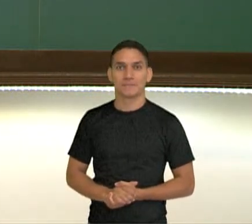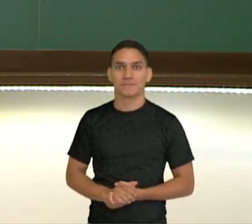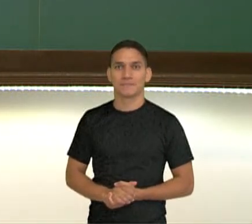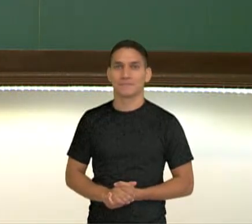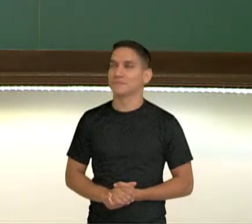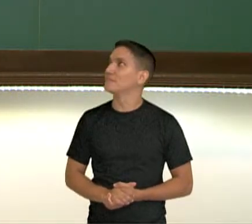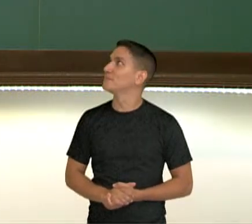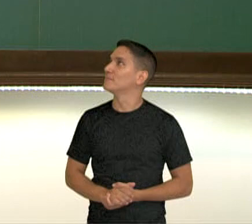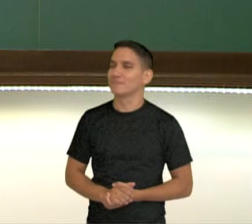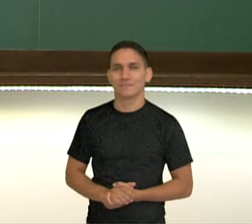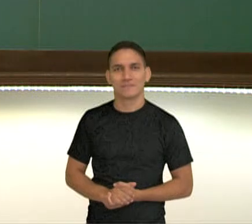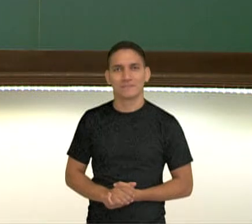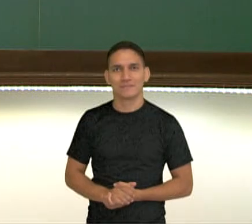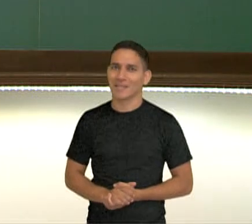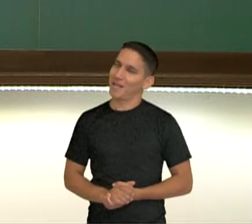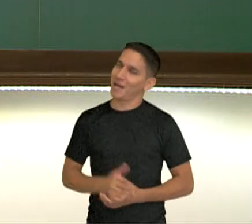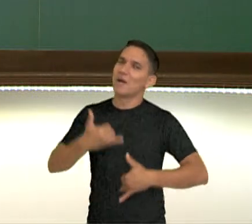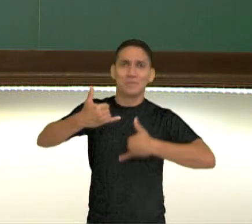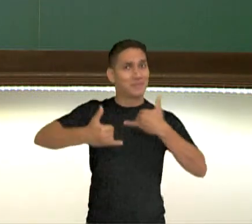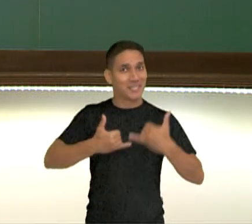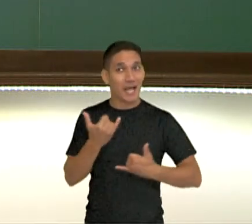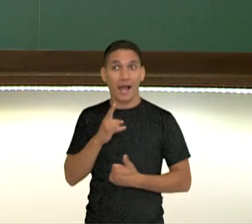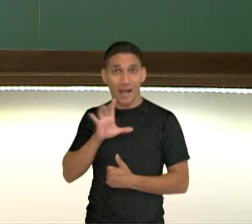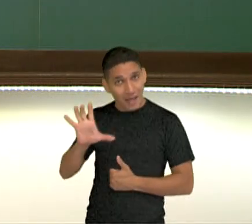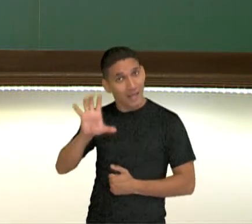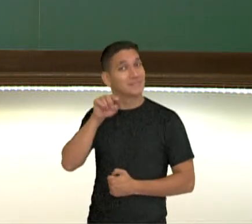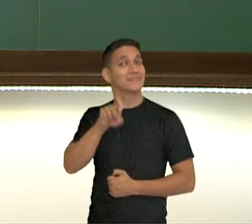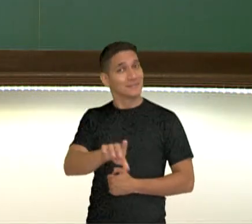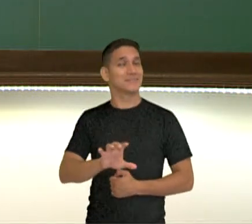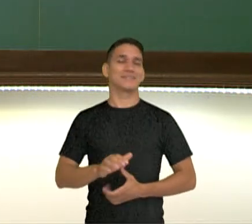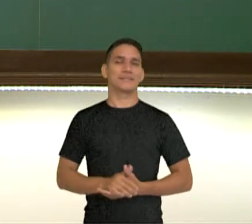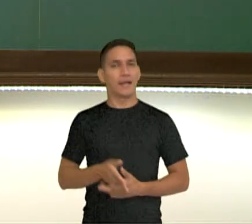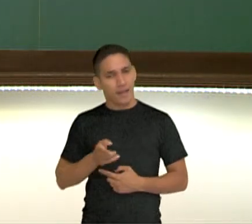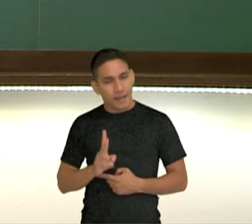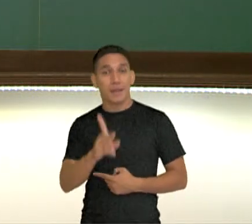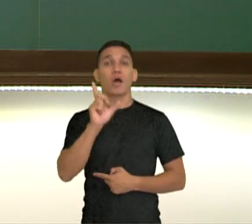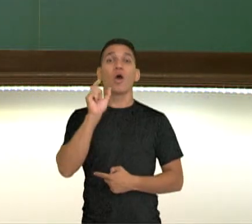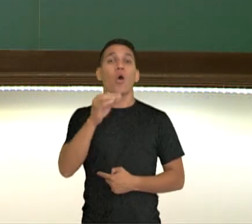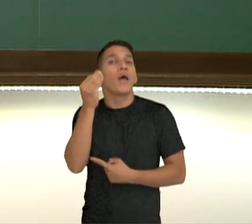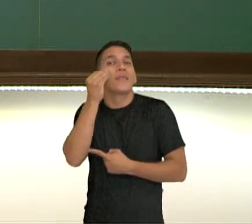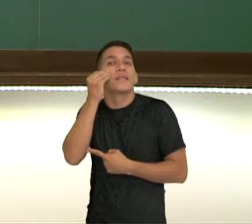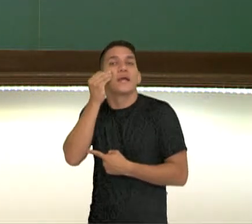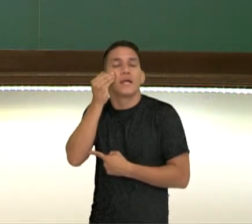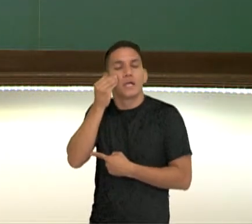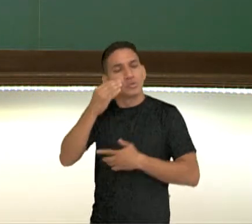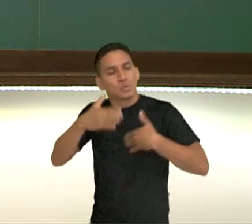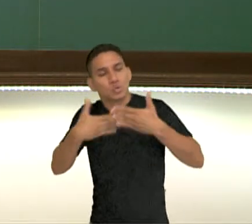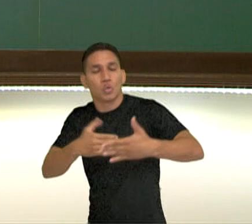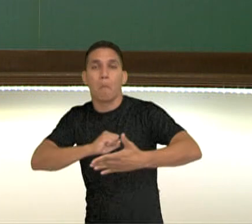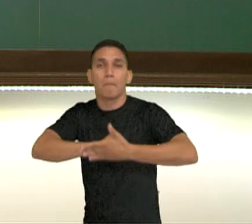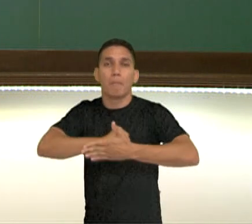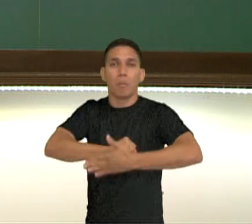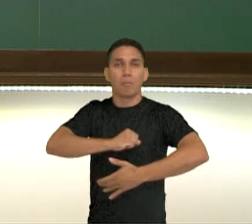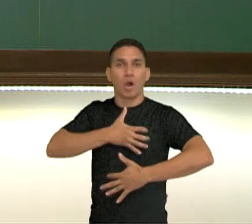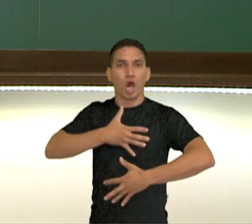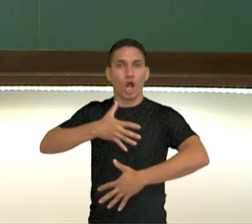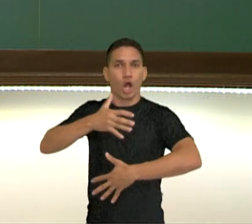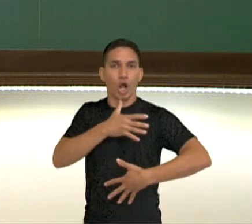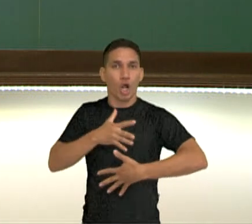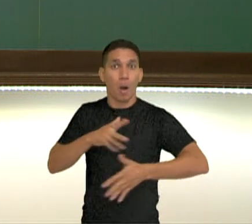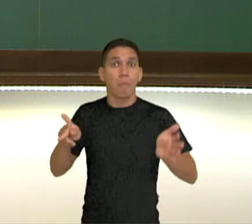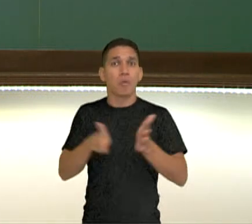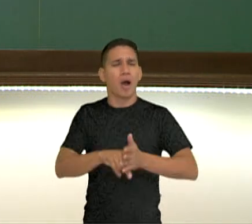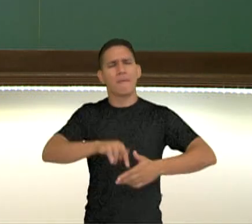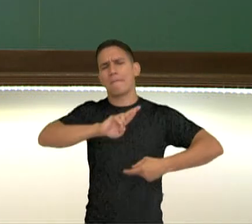eu tô brincando é isso mesmo galera experimentação sonora se dá a partir de